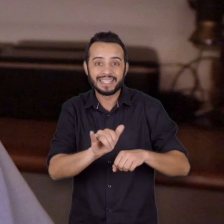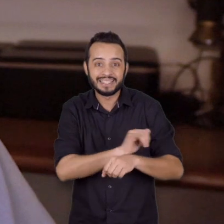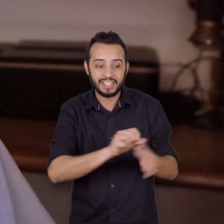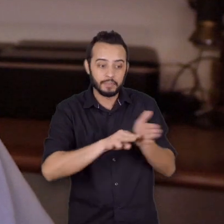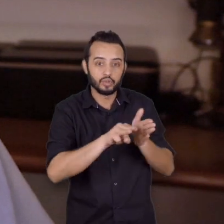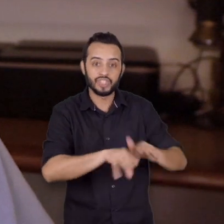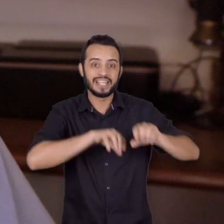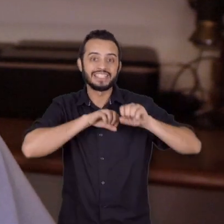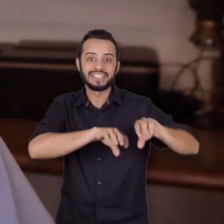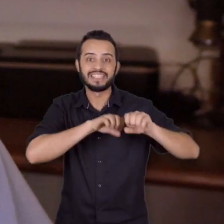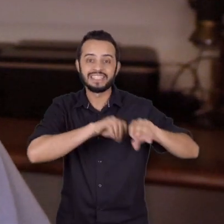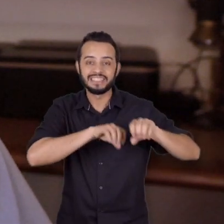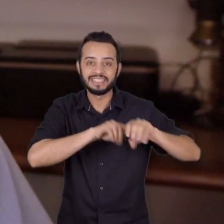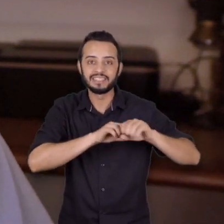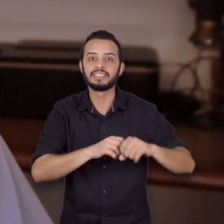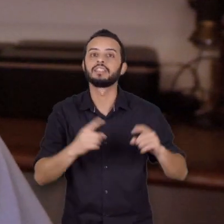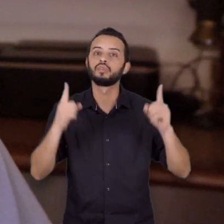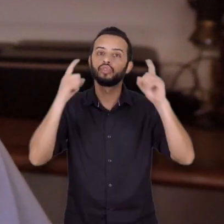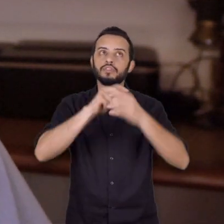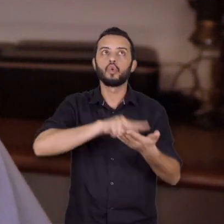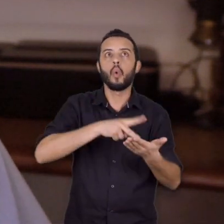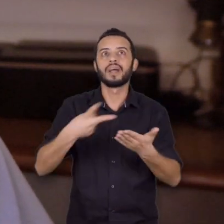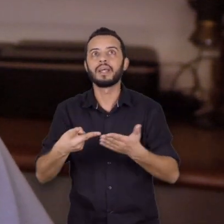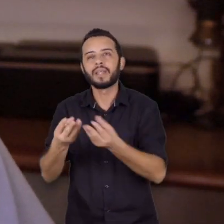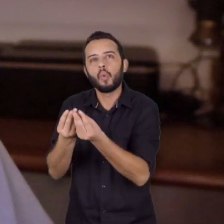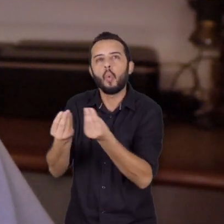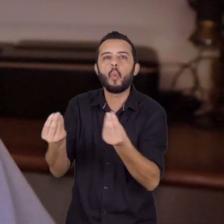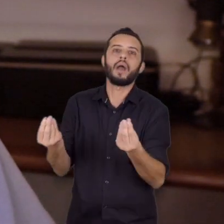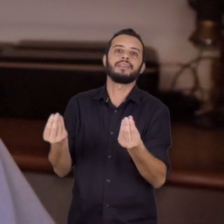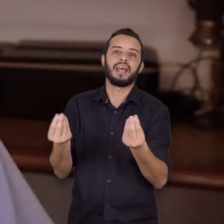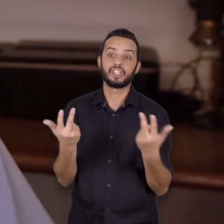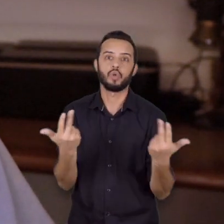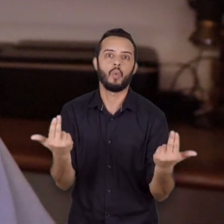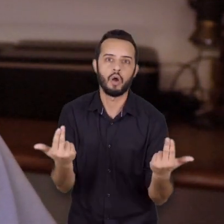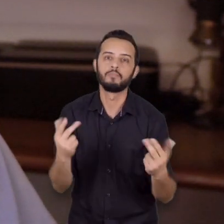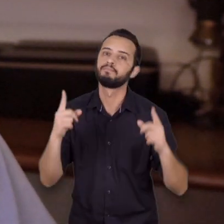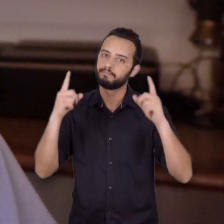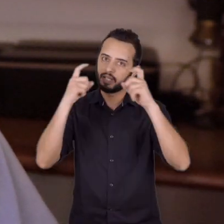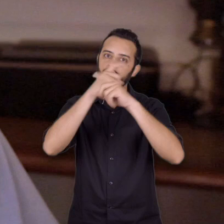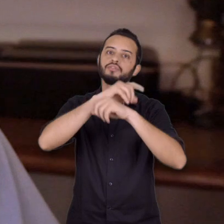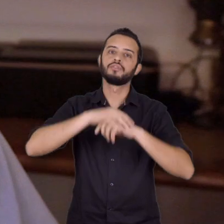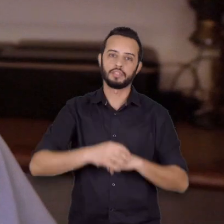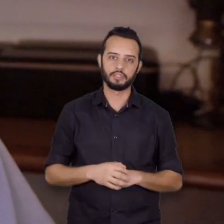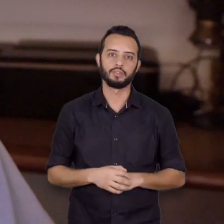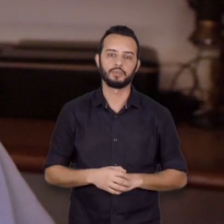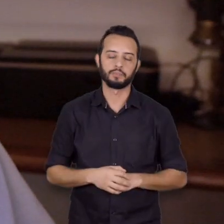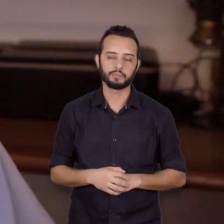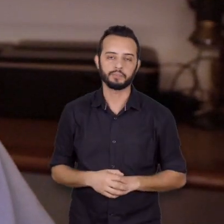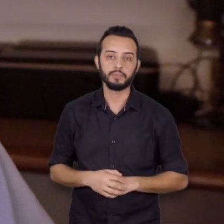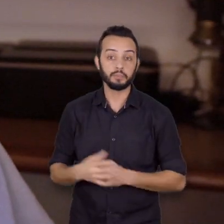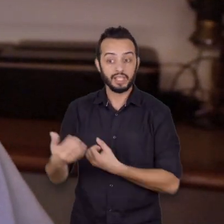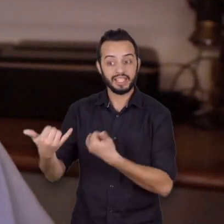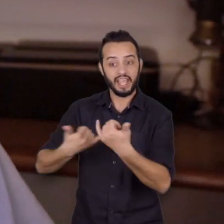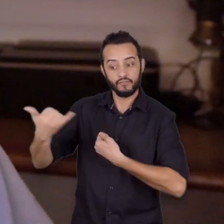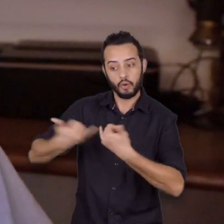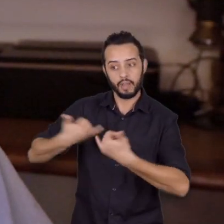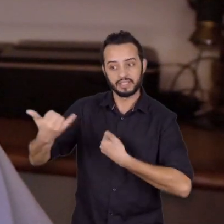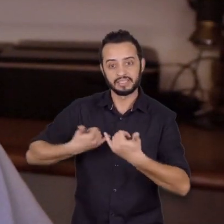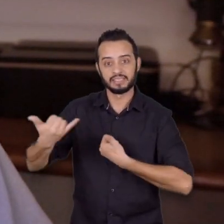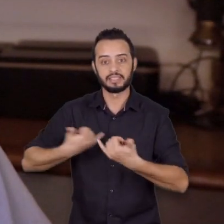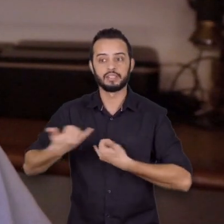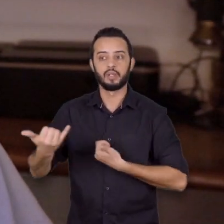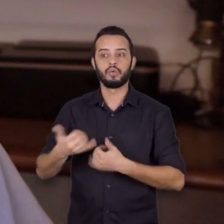você usa essas tecnologias de modo a você realmente tirar proveito do que você faz, da informação que